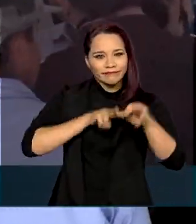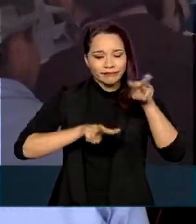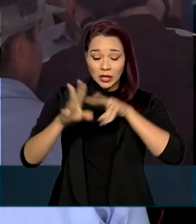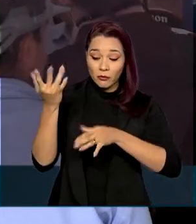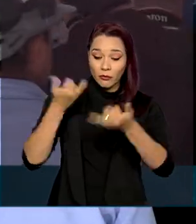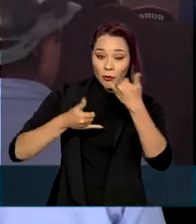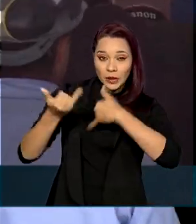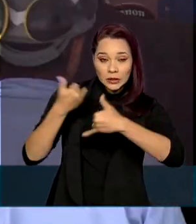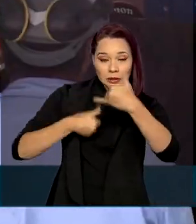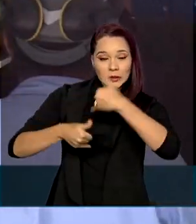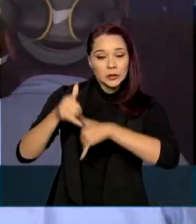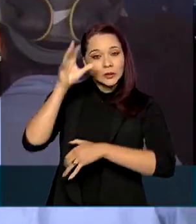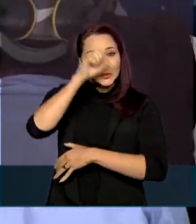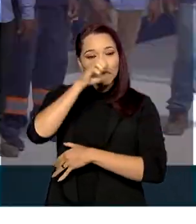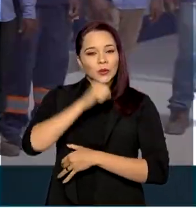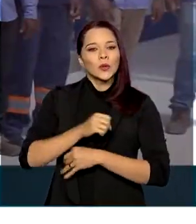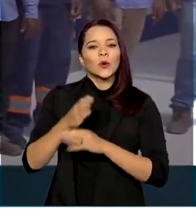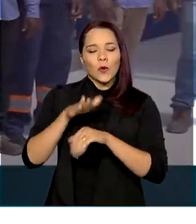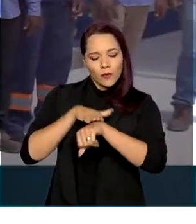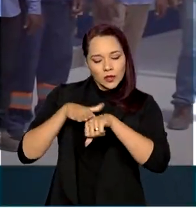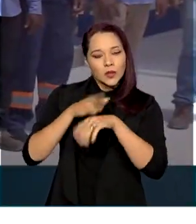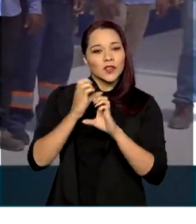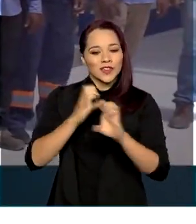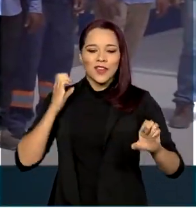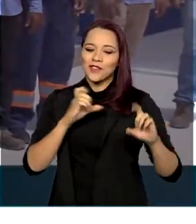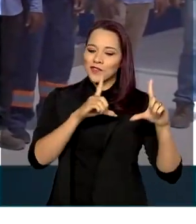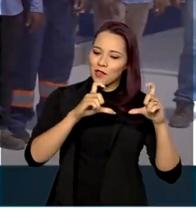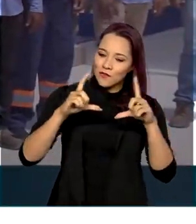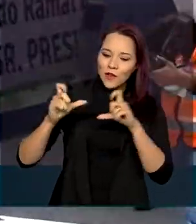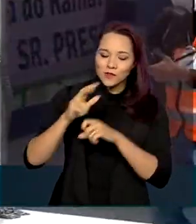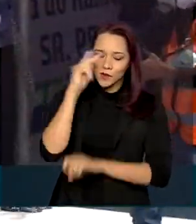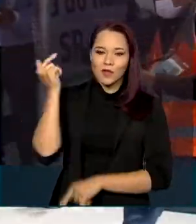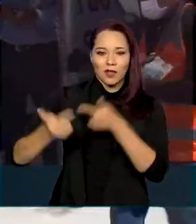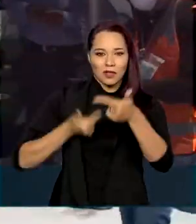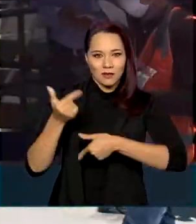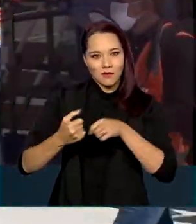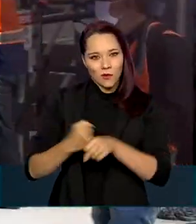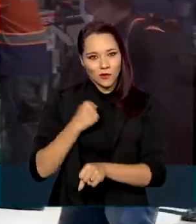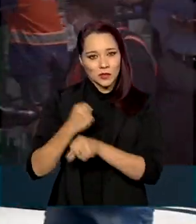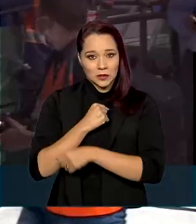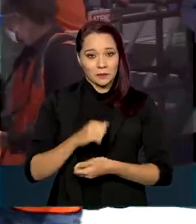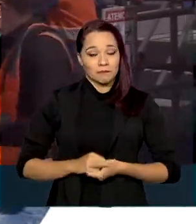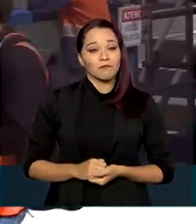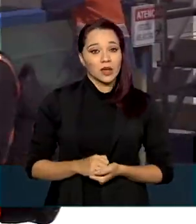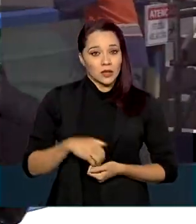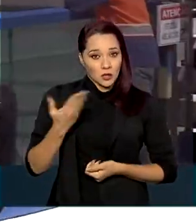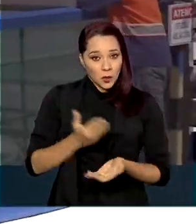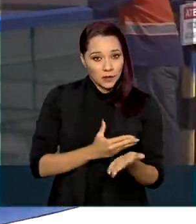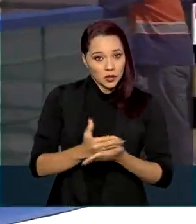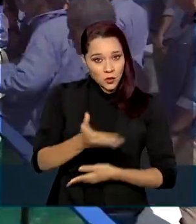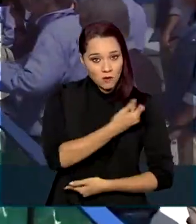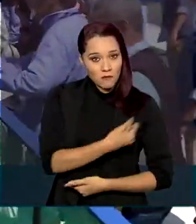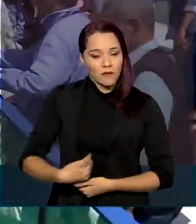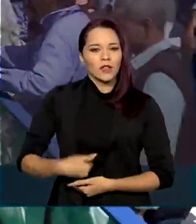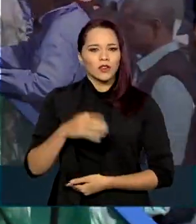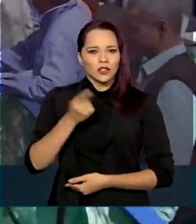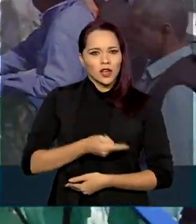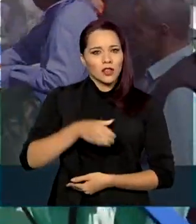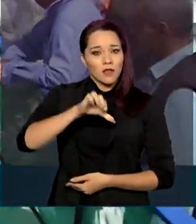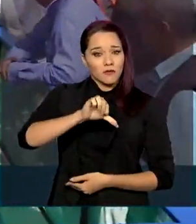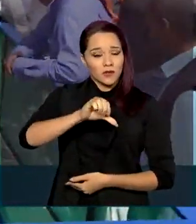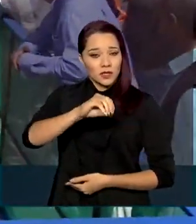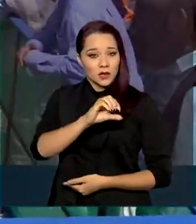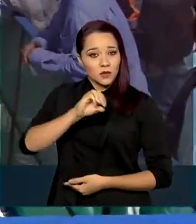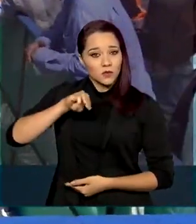informações, conversou com engenheiros e tirou fotos com operários. Desde que assumiu, ele já repassou mais de 900